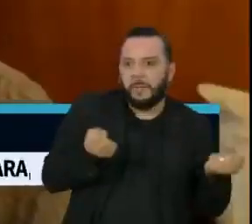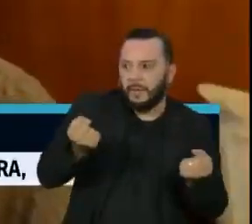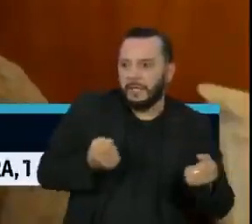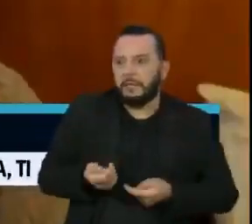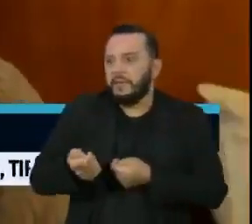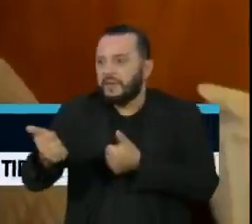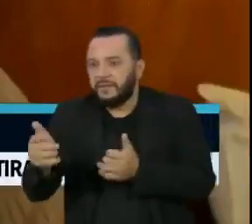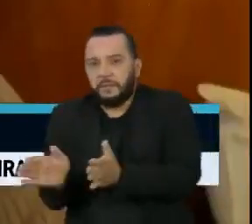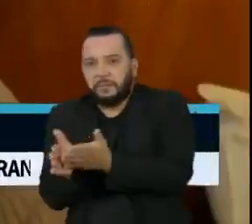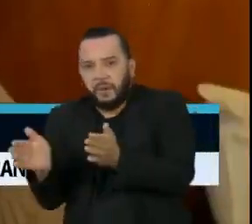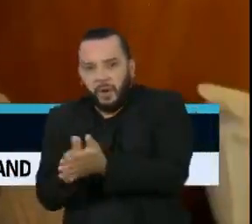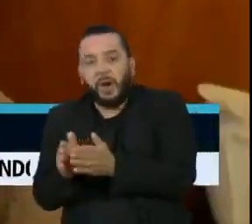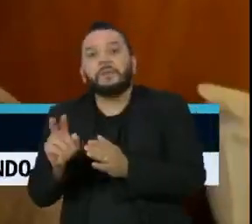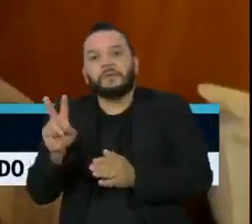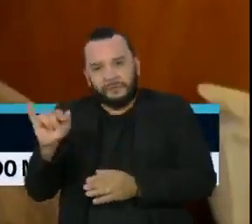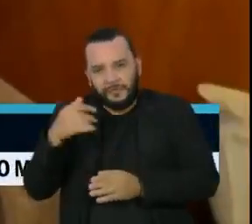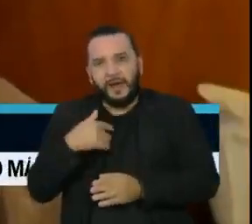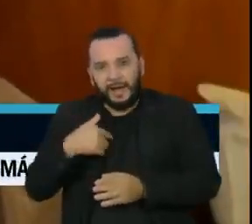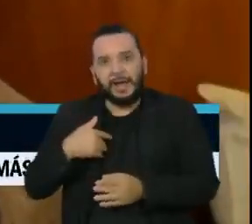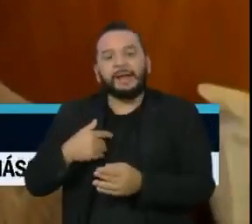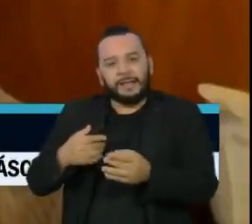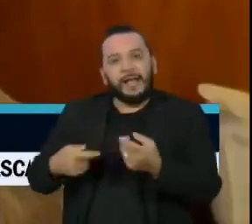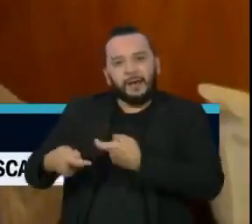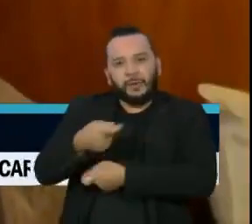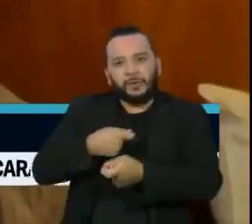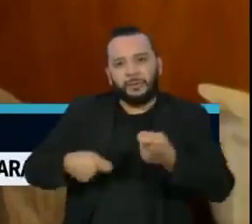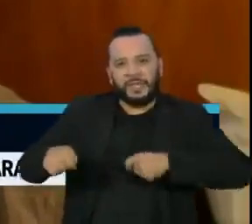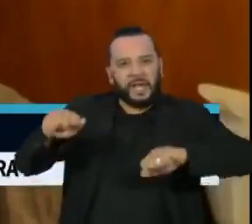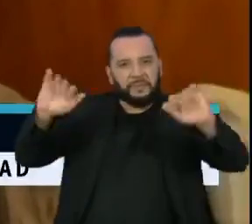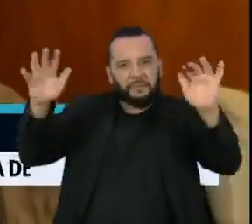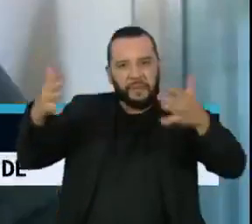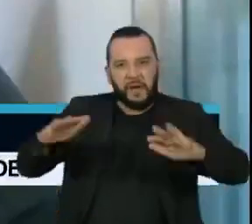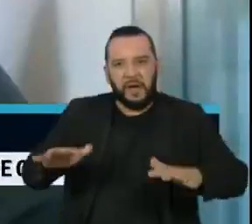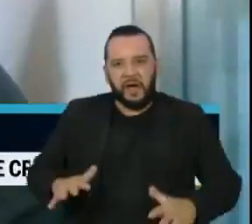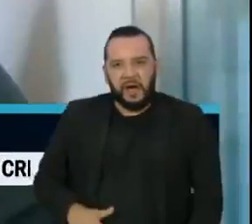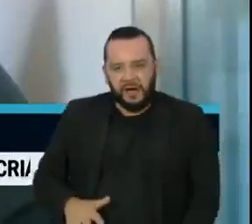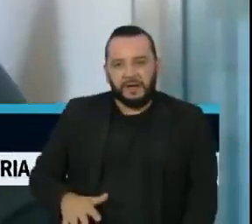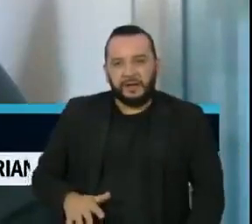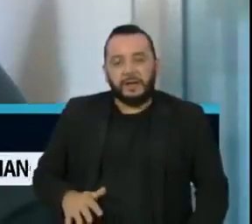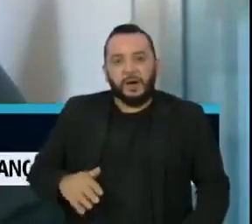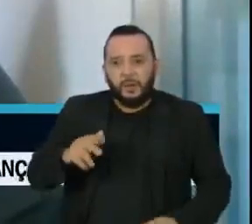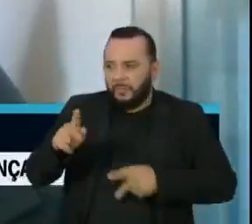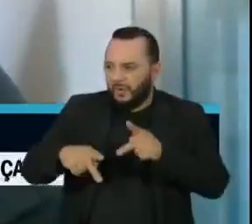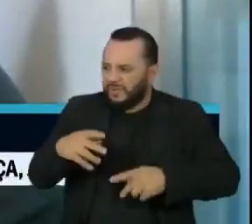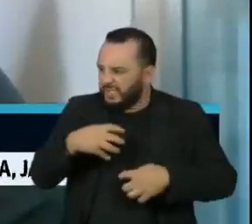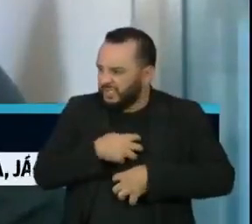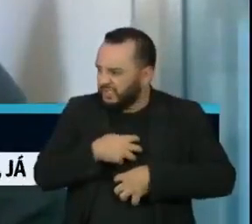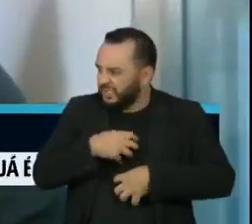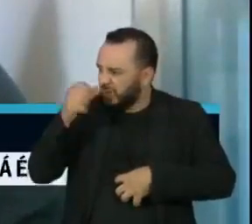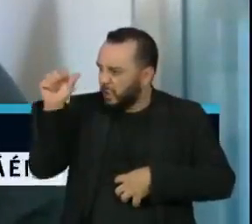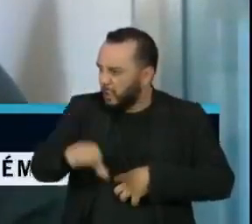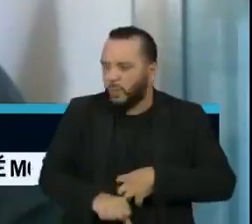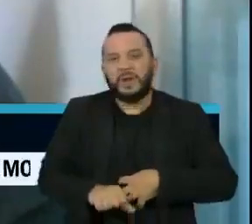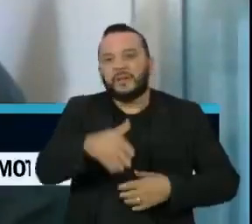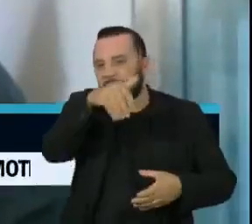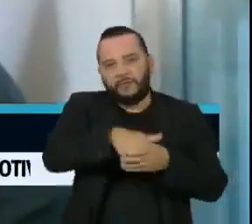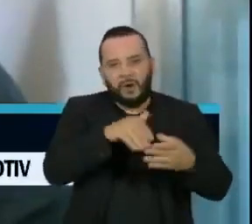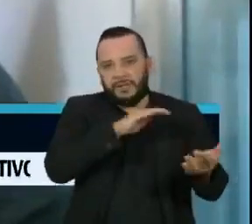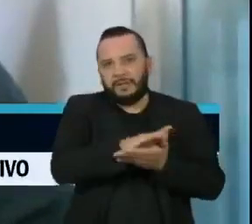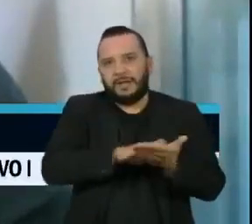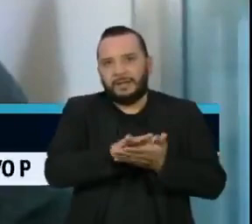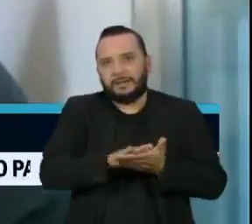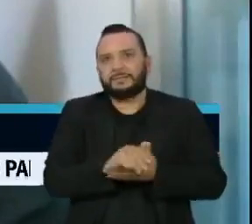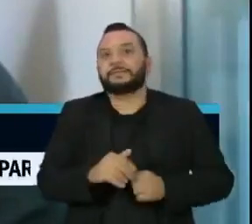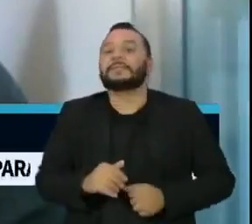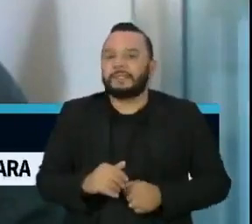no câmbio, do câmbio vai para a inflação e da inflação vai para a eleição. Para este outro economista, o risco é mais real. Quando